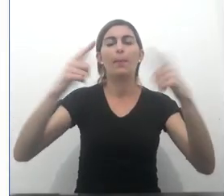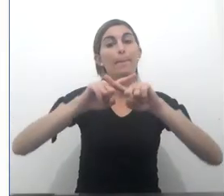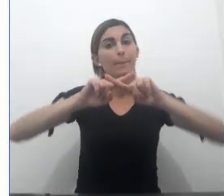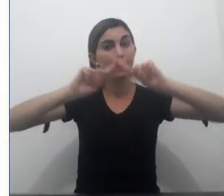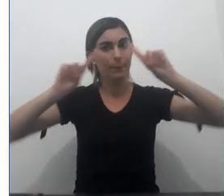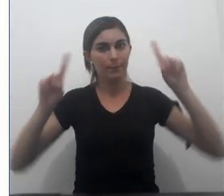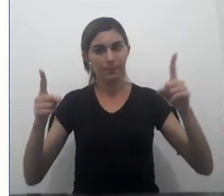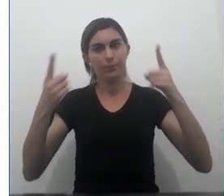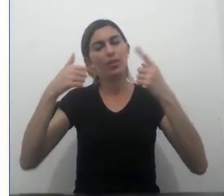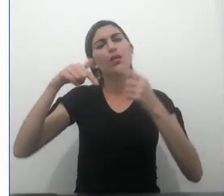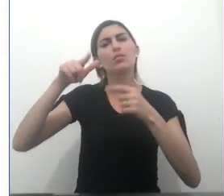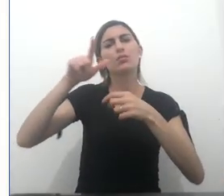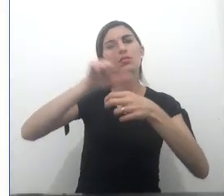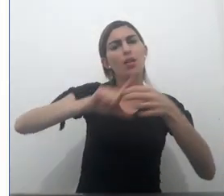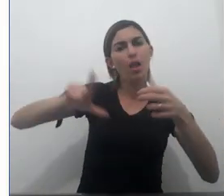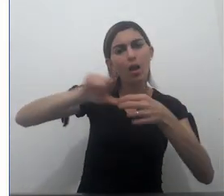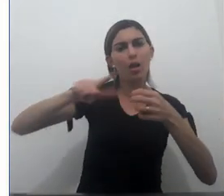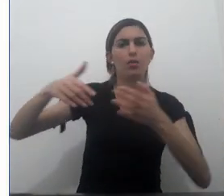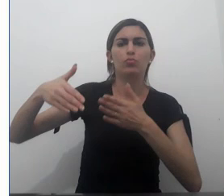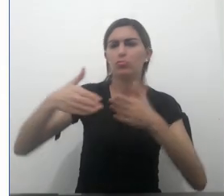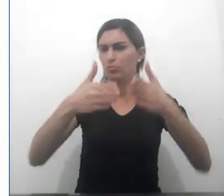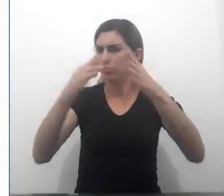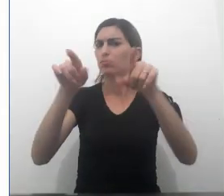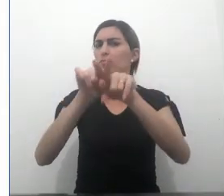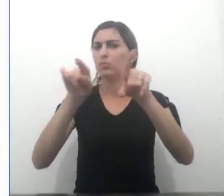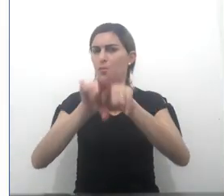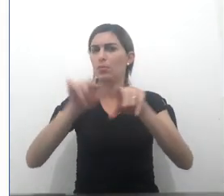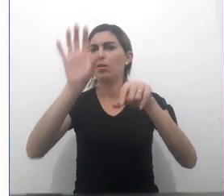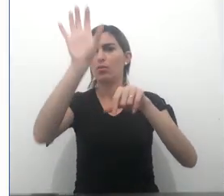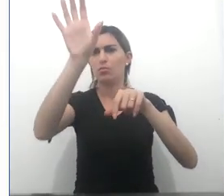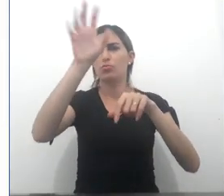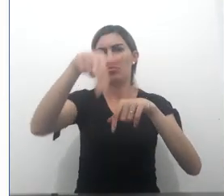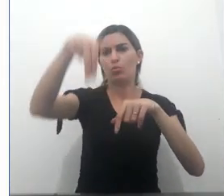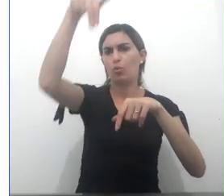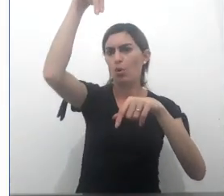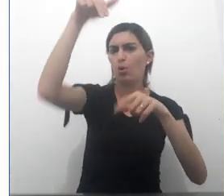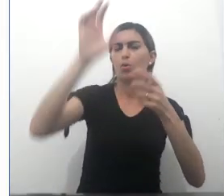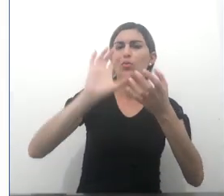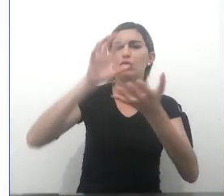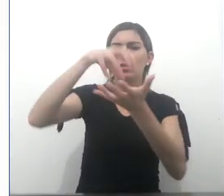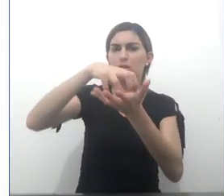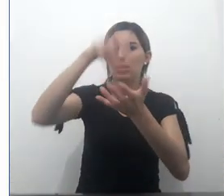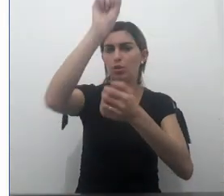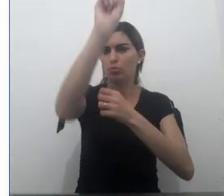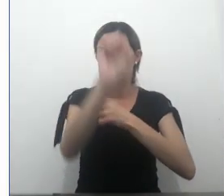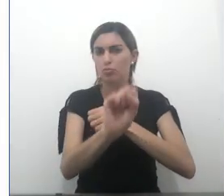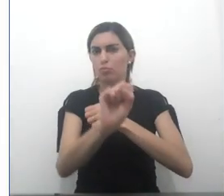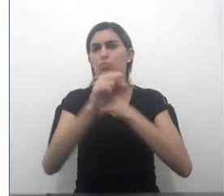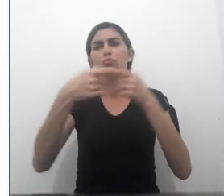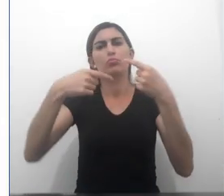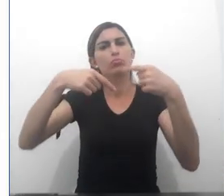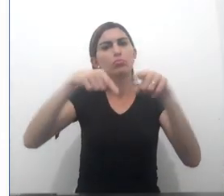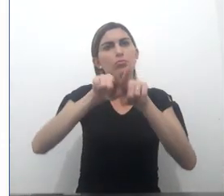mundo, mas nos rios e lagos também, na região norte, como a gente pode observar, na região centro-sul, né, a gente também pode